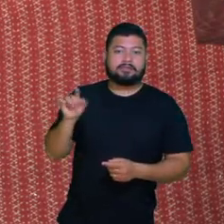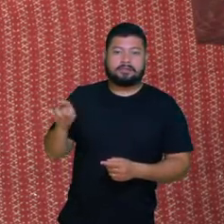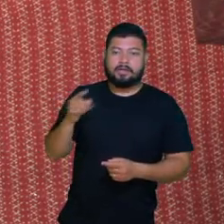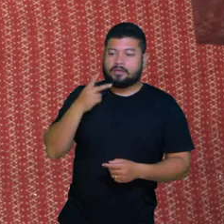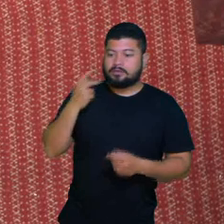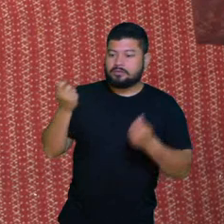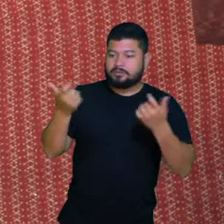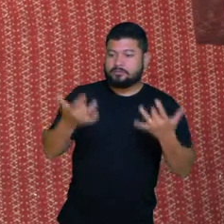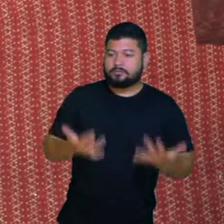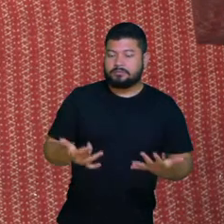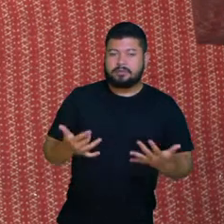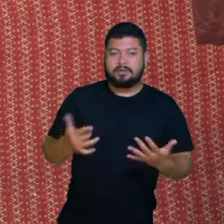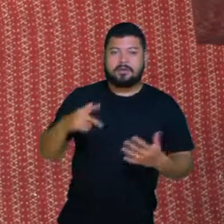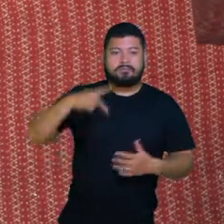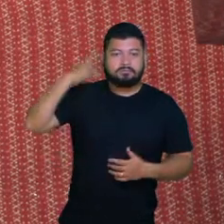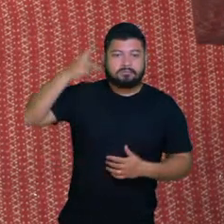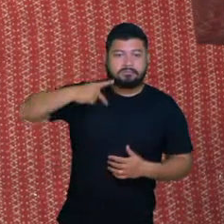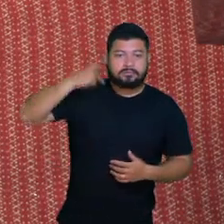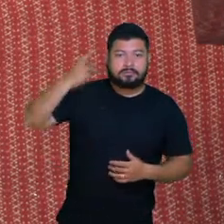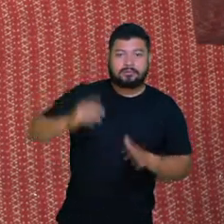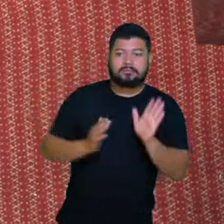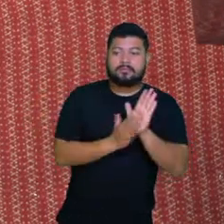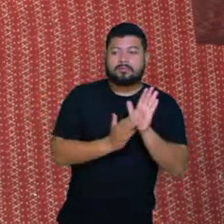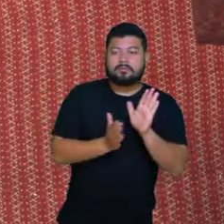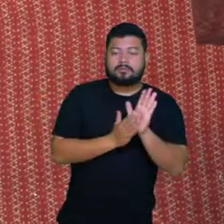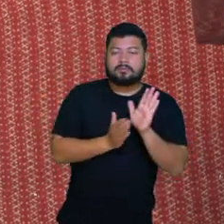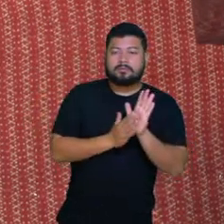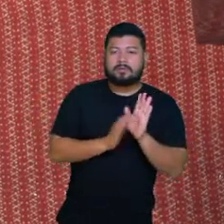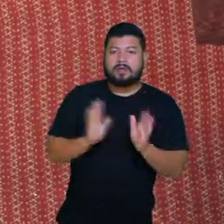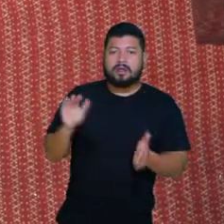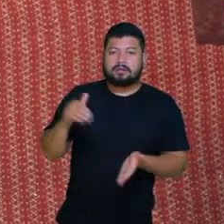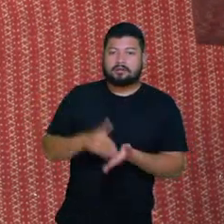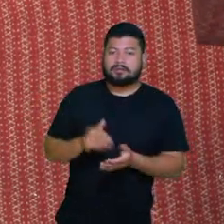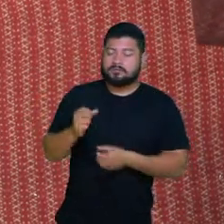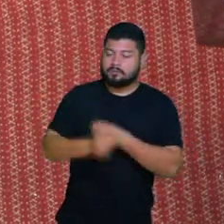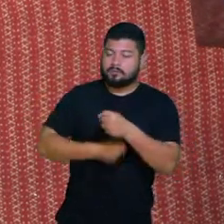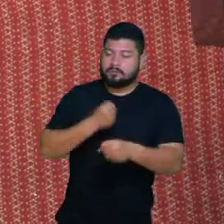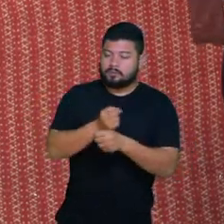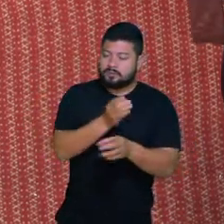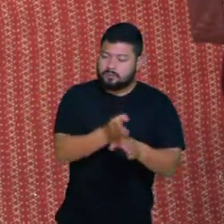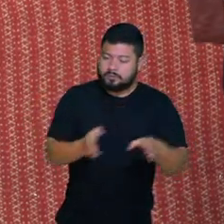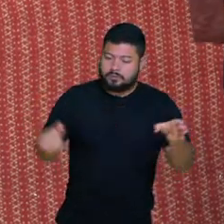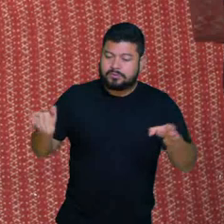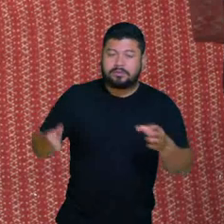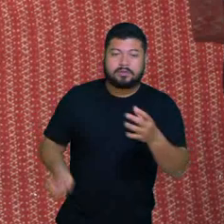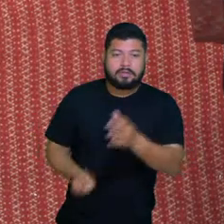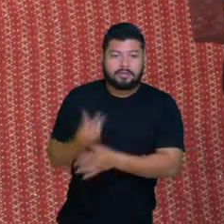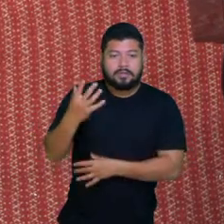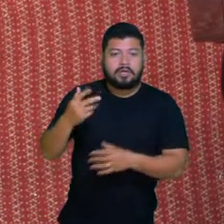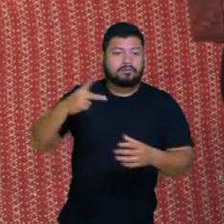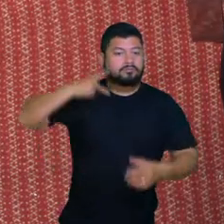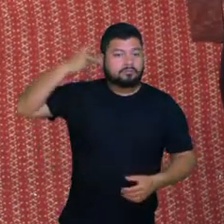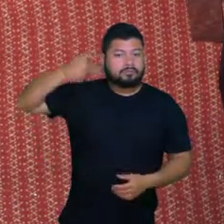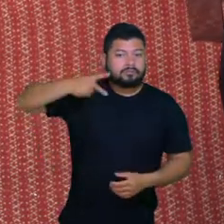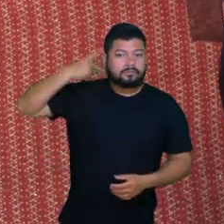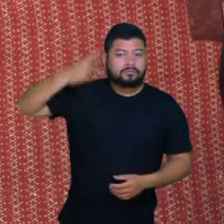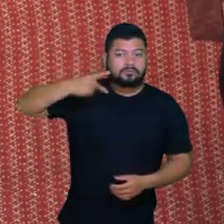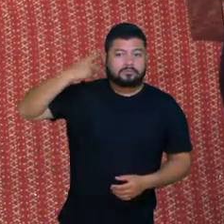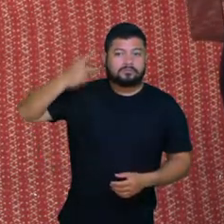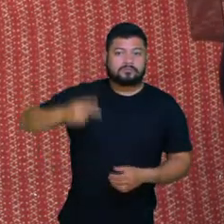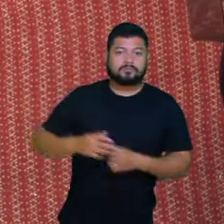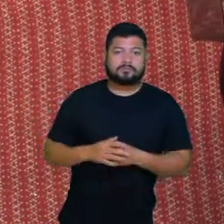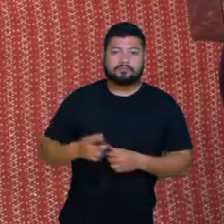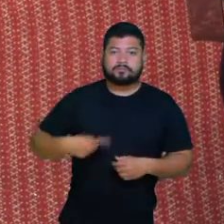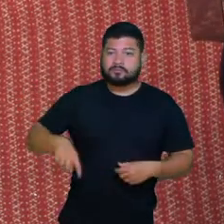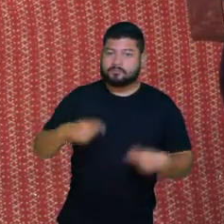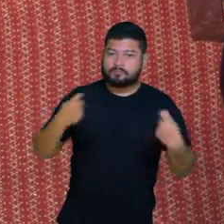Eh era proposto que dentro num prazo de um ano fosse construída essa política e a gente precisaria